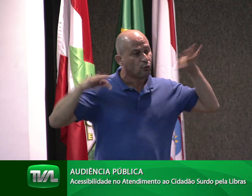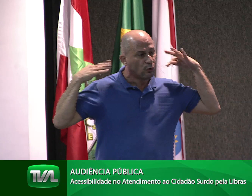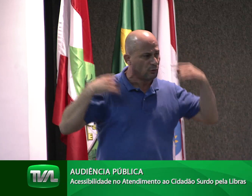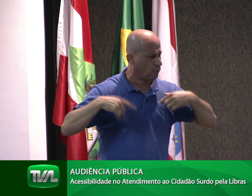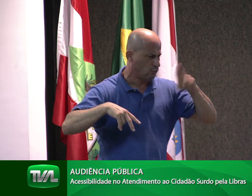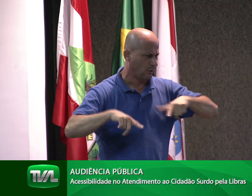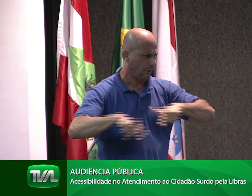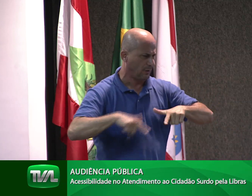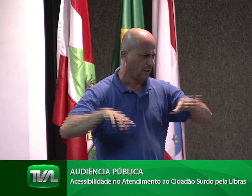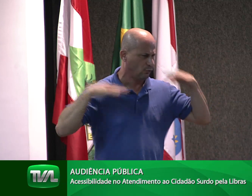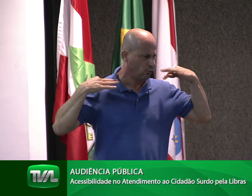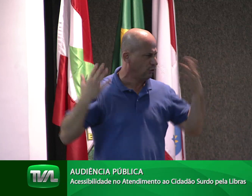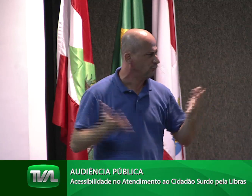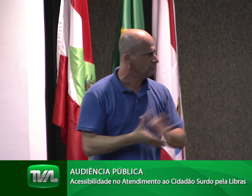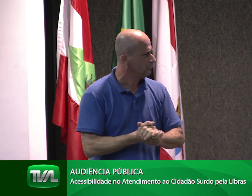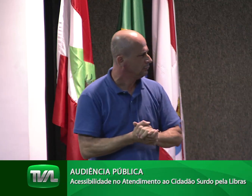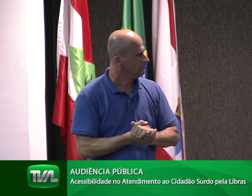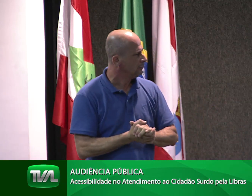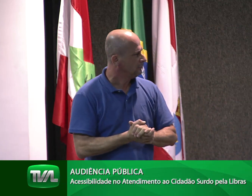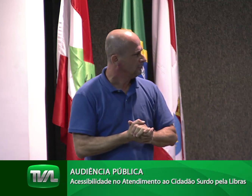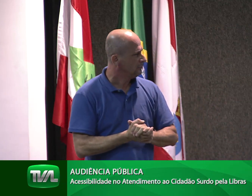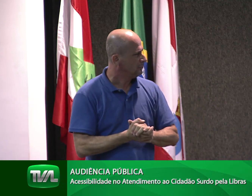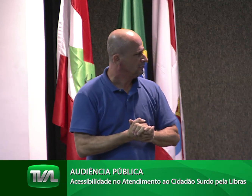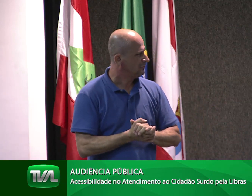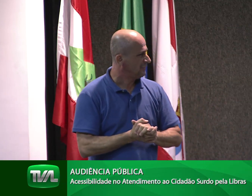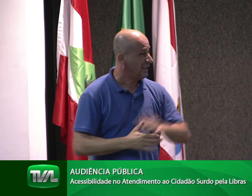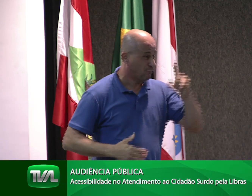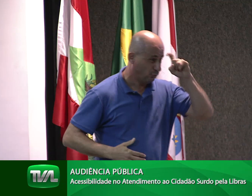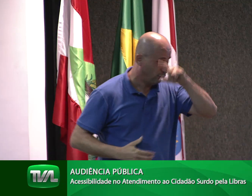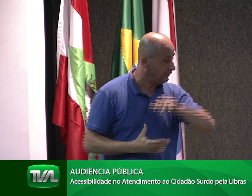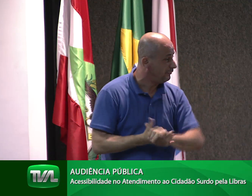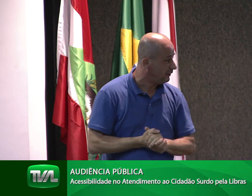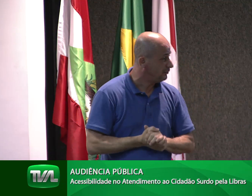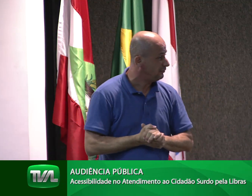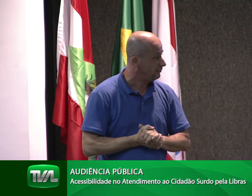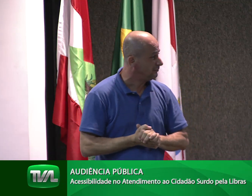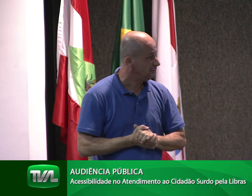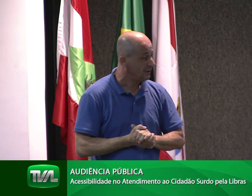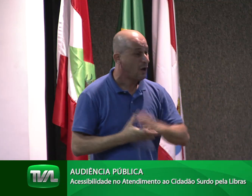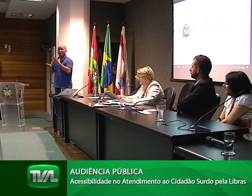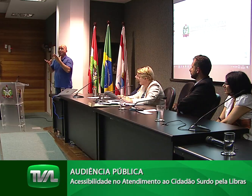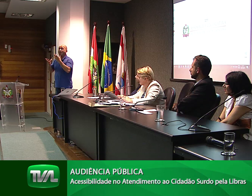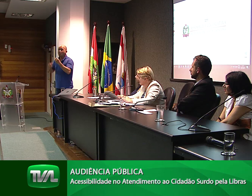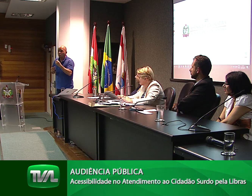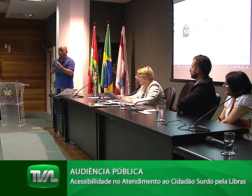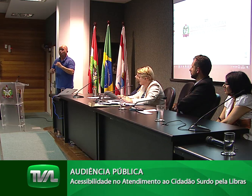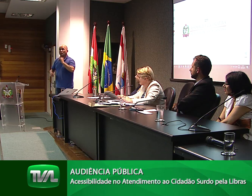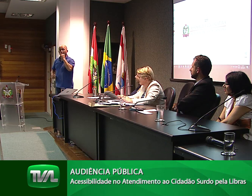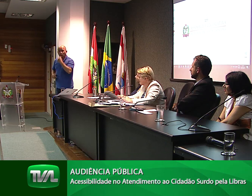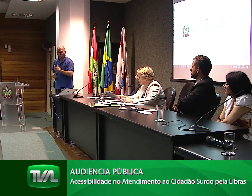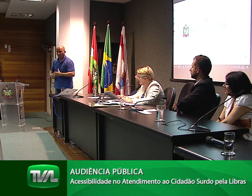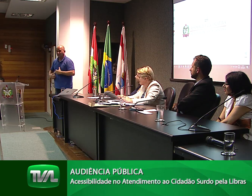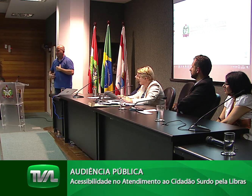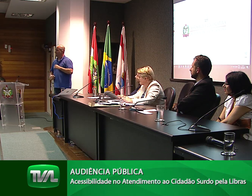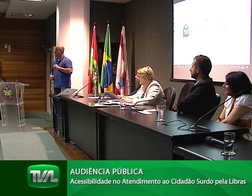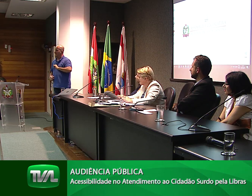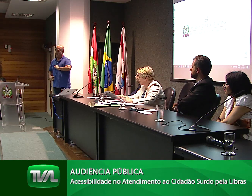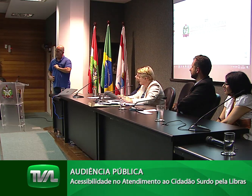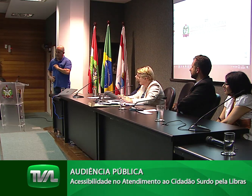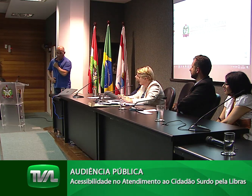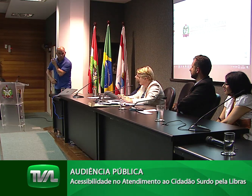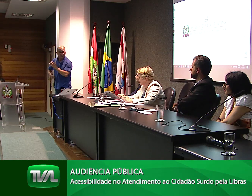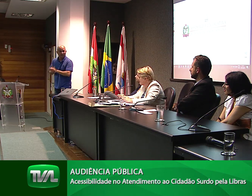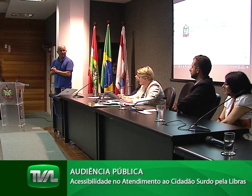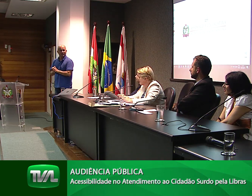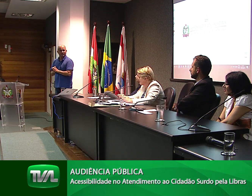fazer ligação. Tá, eu sou surda. Eu nunca vou conseguir trabalhar, por exemplo, na área de turismo, sei lá. É muito difícil, e é